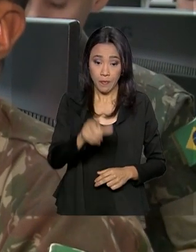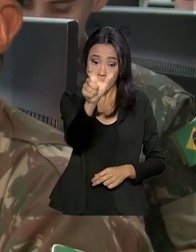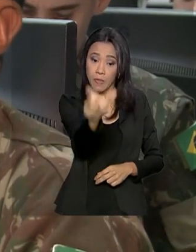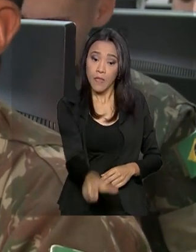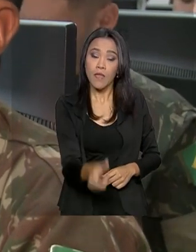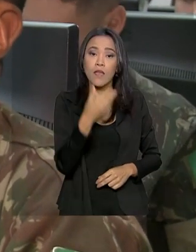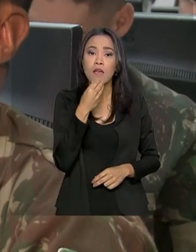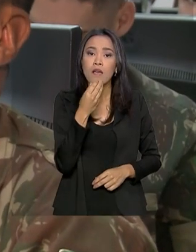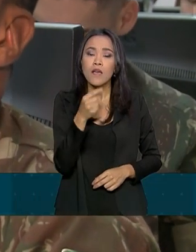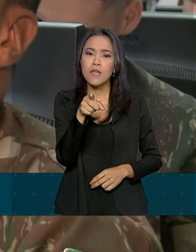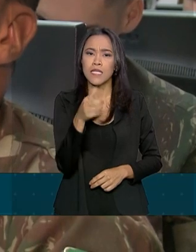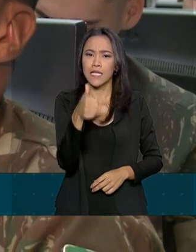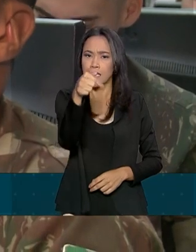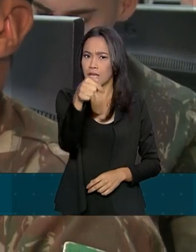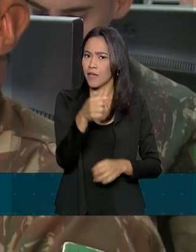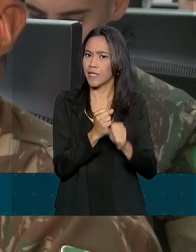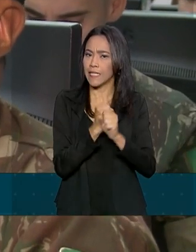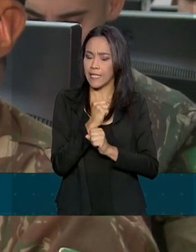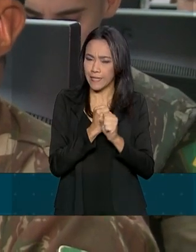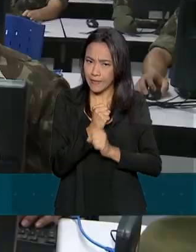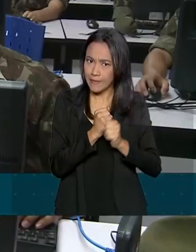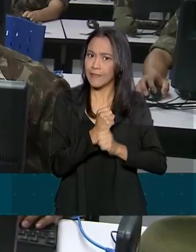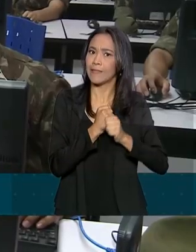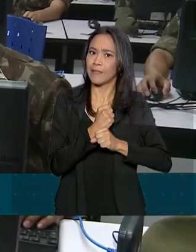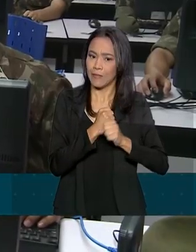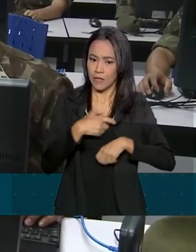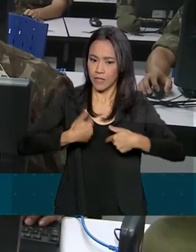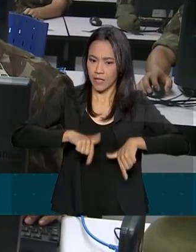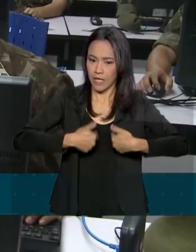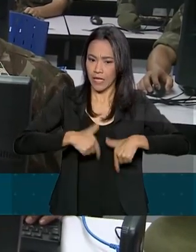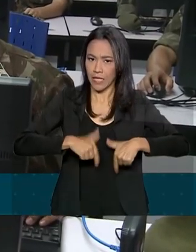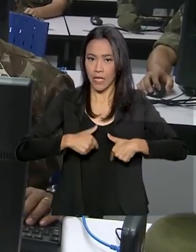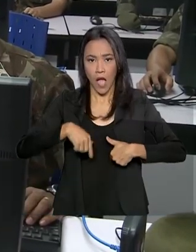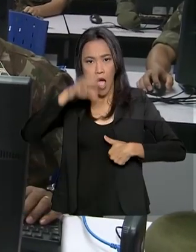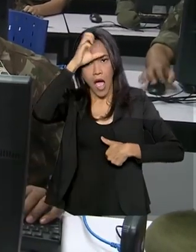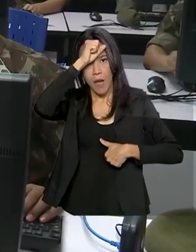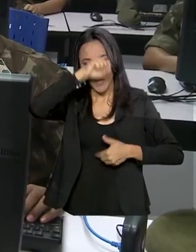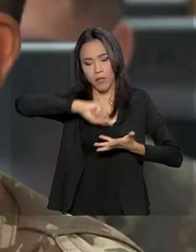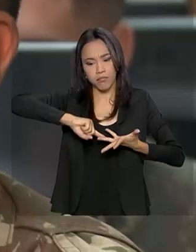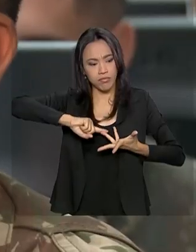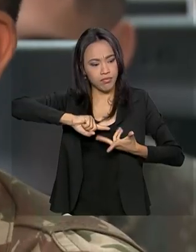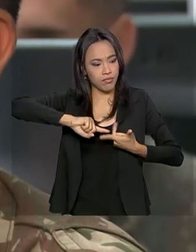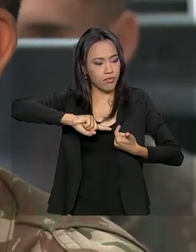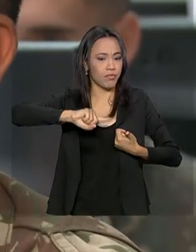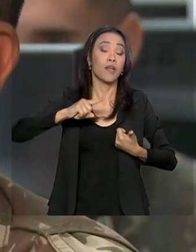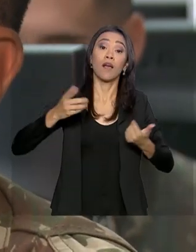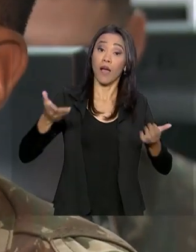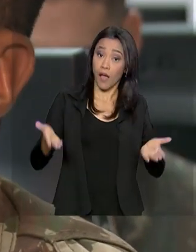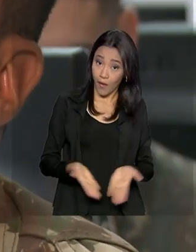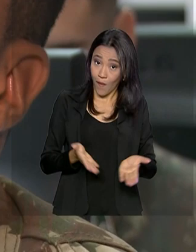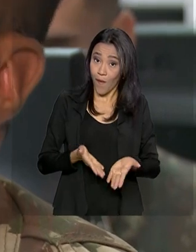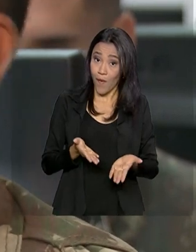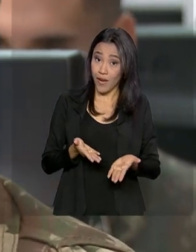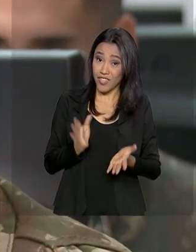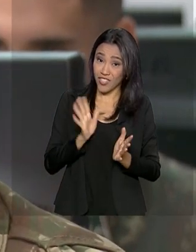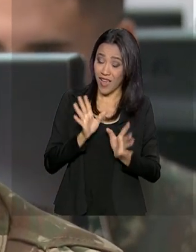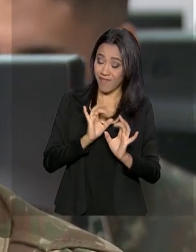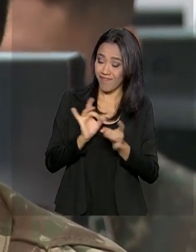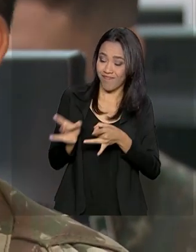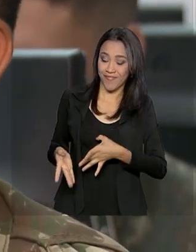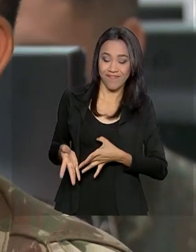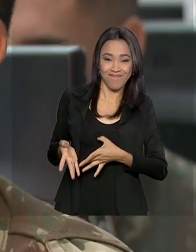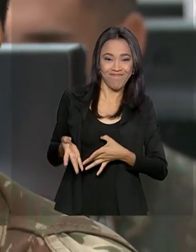Daniel está há 7 anos no serviço militar. Ele aprendeu muitas coisas lá dentro. E agora que está prestes a